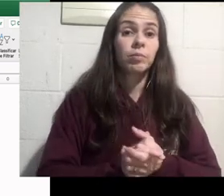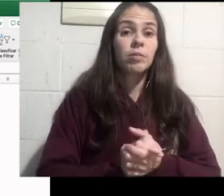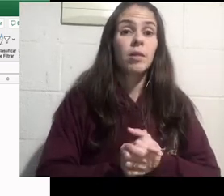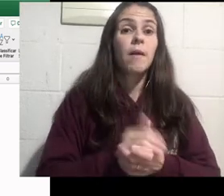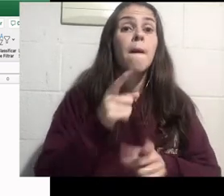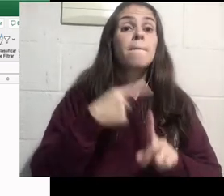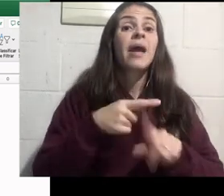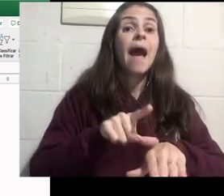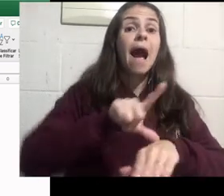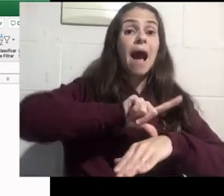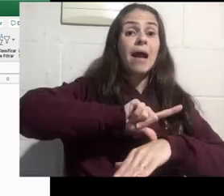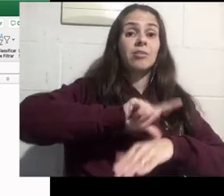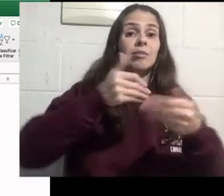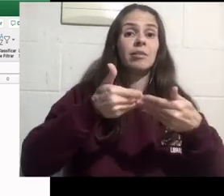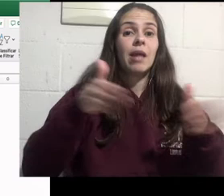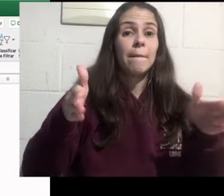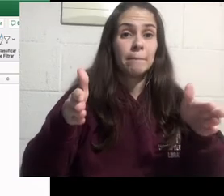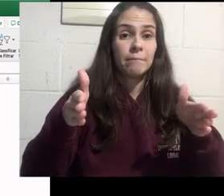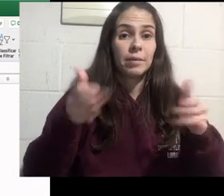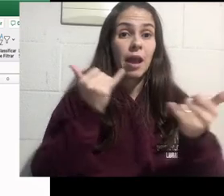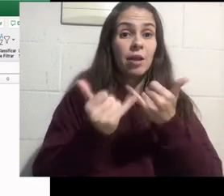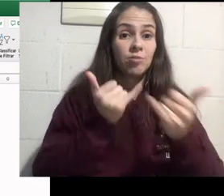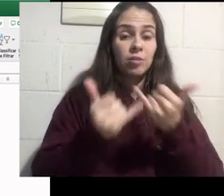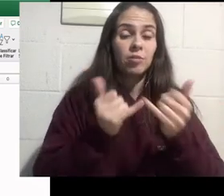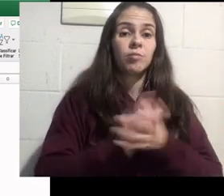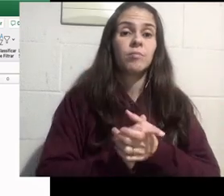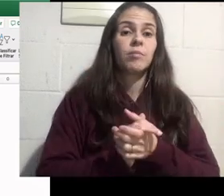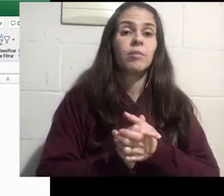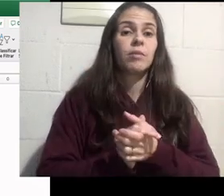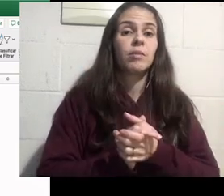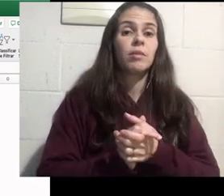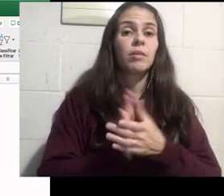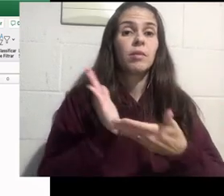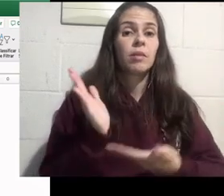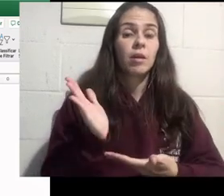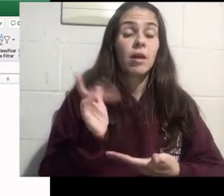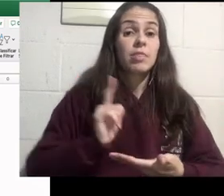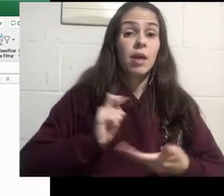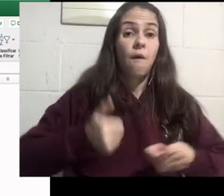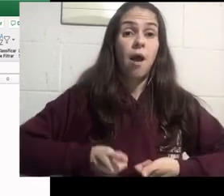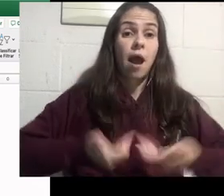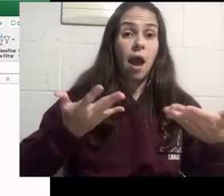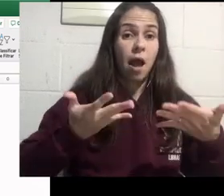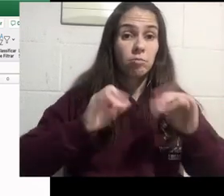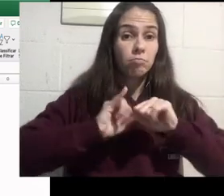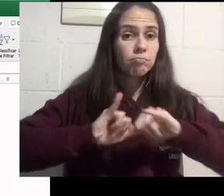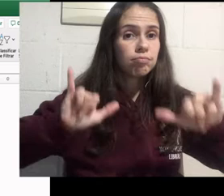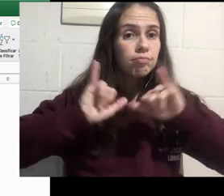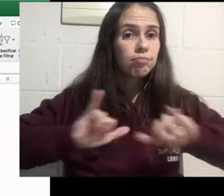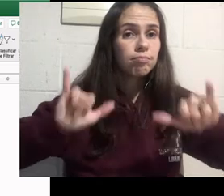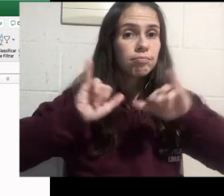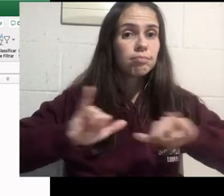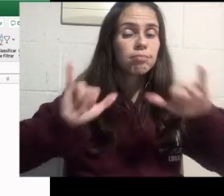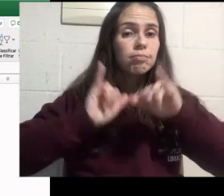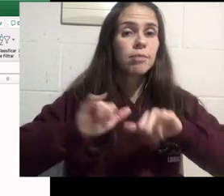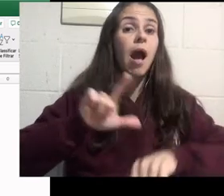ser pré-operacionais, ou seja, antes de iniciar a atividade. Então, aqui eu estou considerando que vai ter uma despesa com divulgação da mini empresa